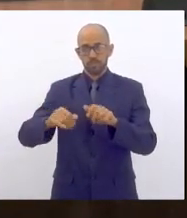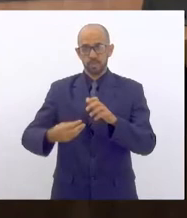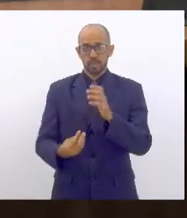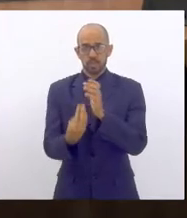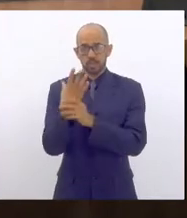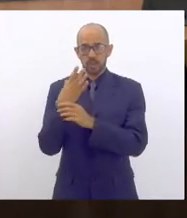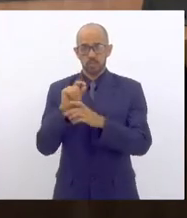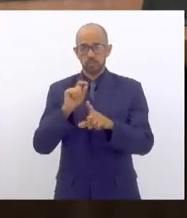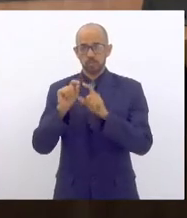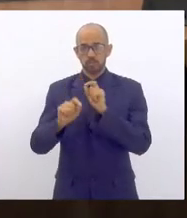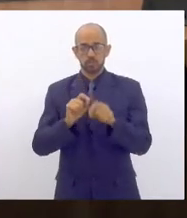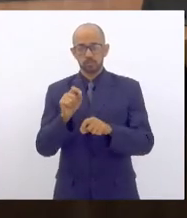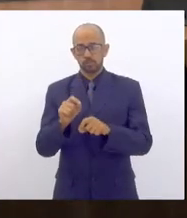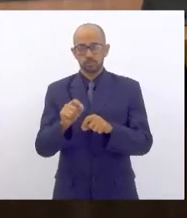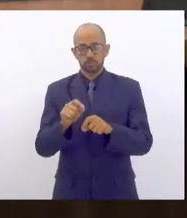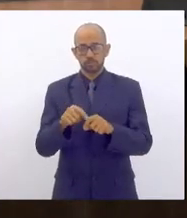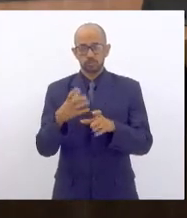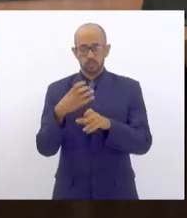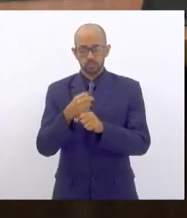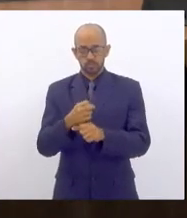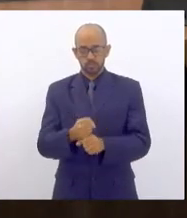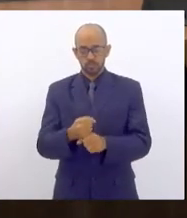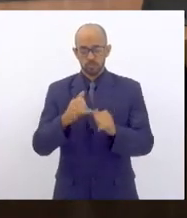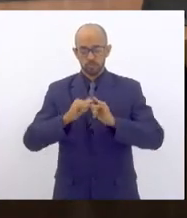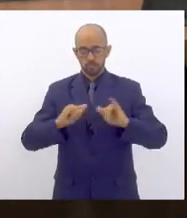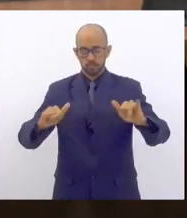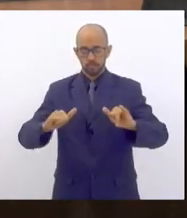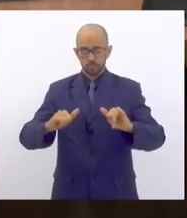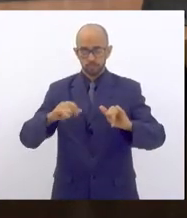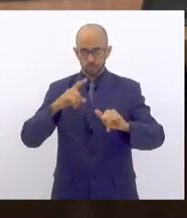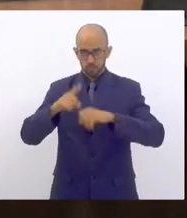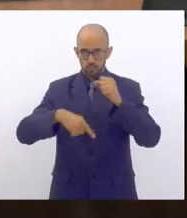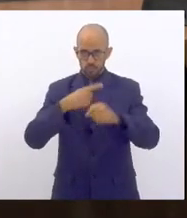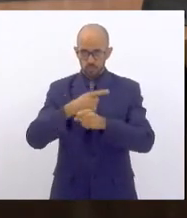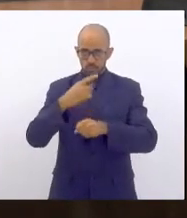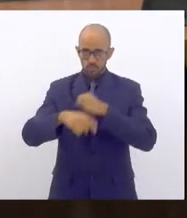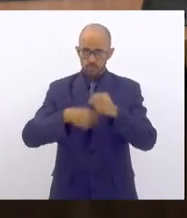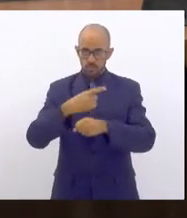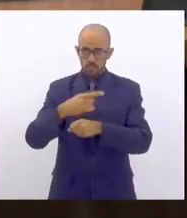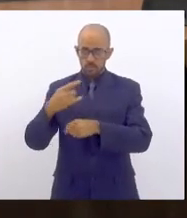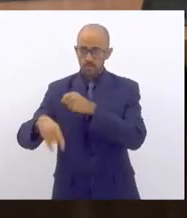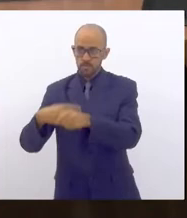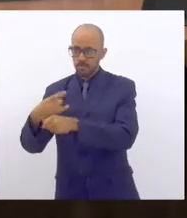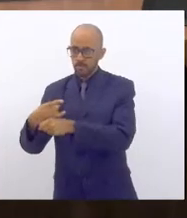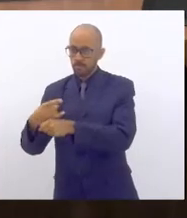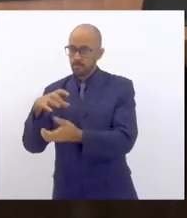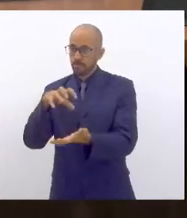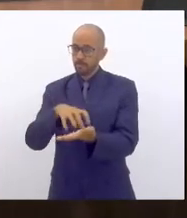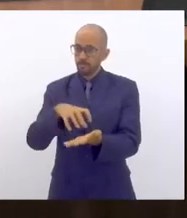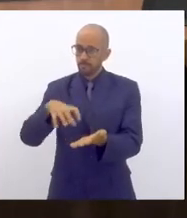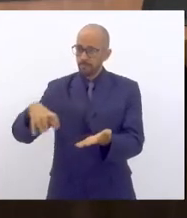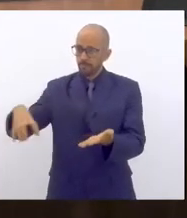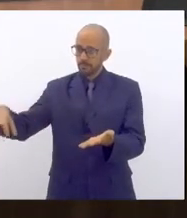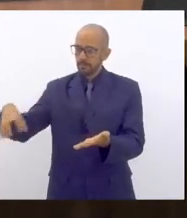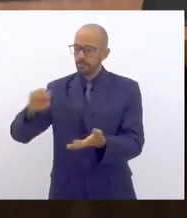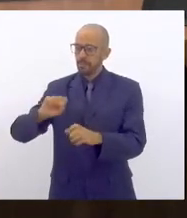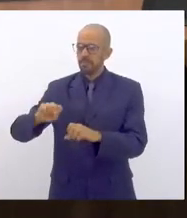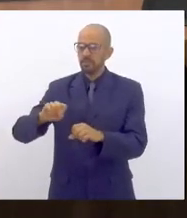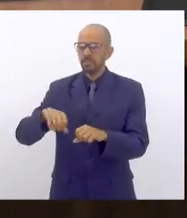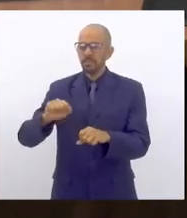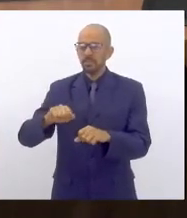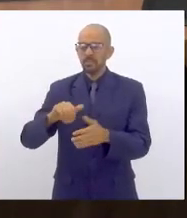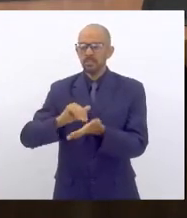estabelecido, apurado e publicado anualmente pelos órgãos competentes da Secretaria de Estado de Educação, até não